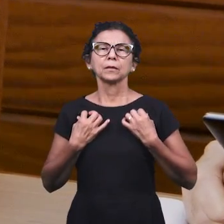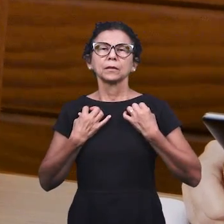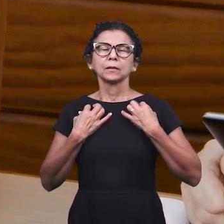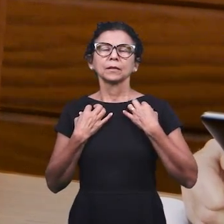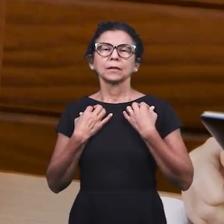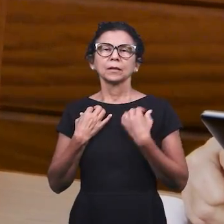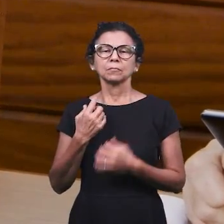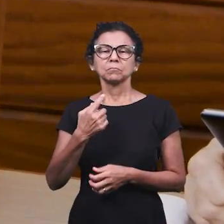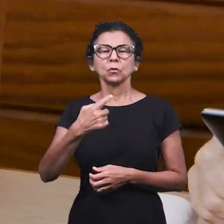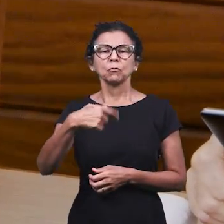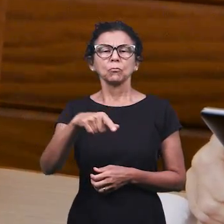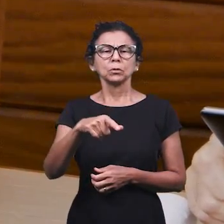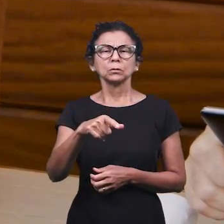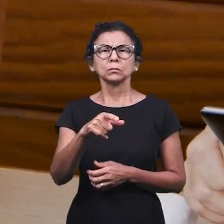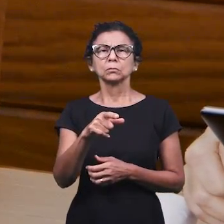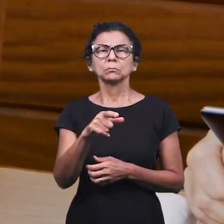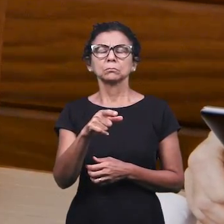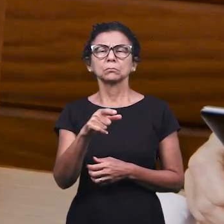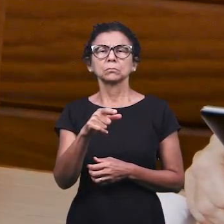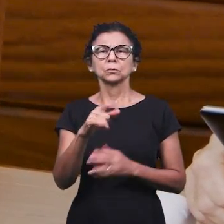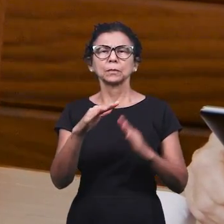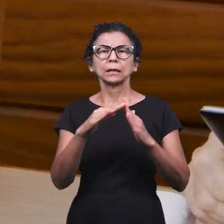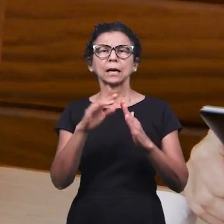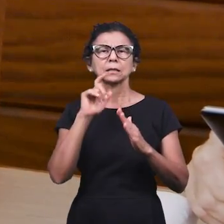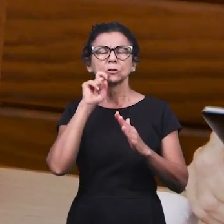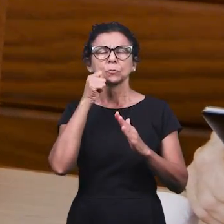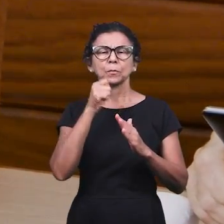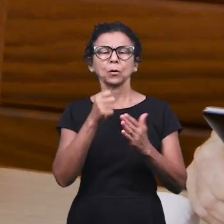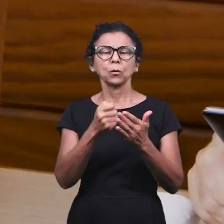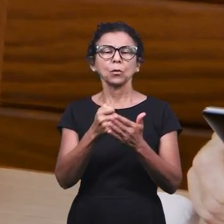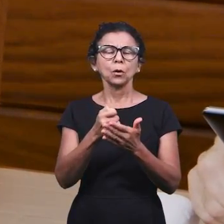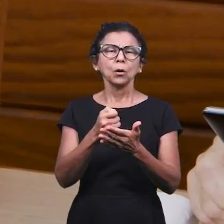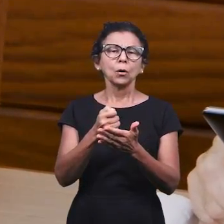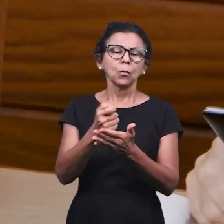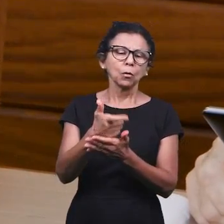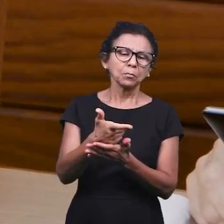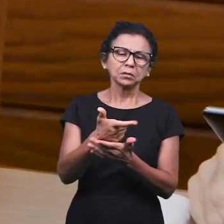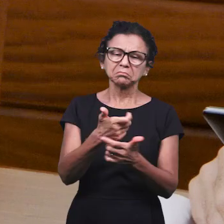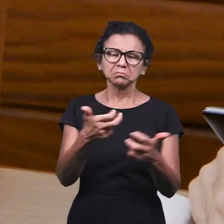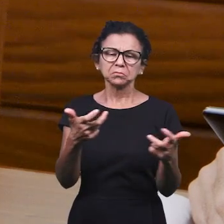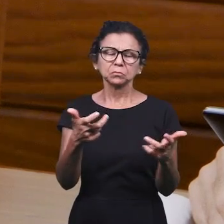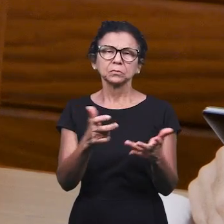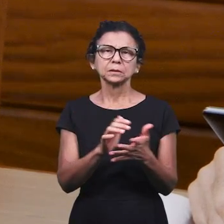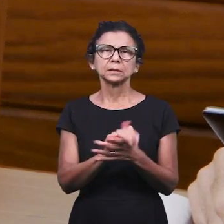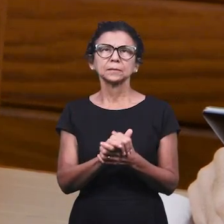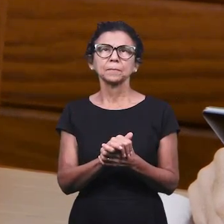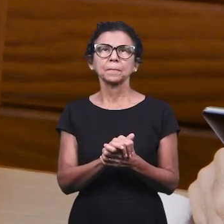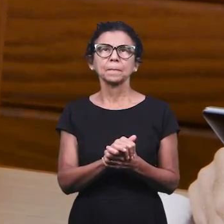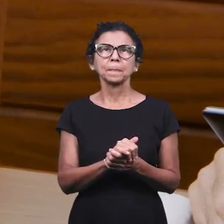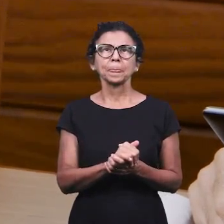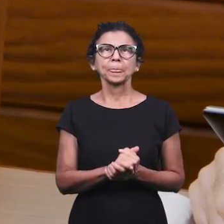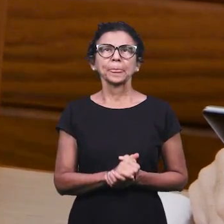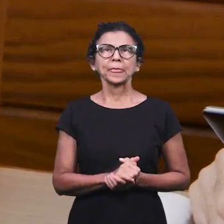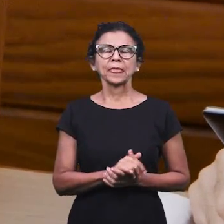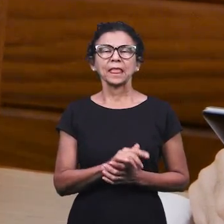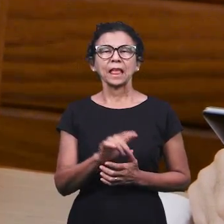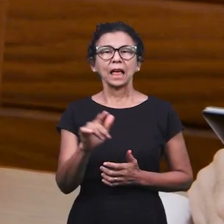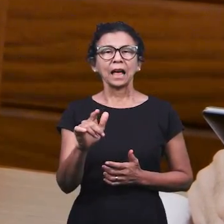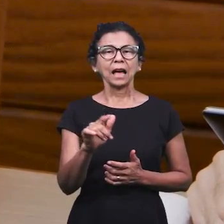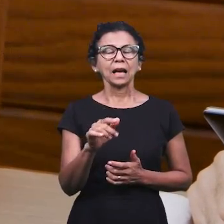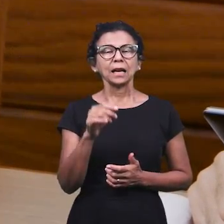dela, protegeu. Agora, nessa hora, irmãos, nós precisamos proteger nossa família dos valores que